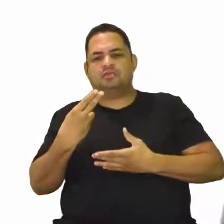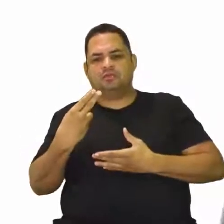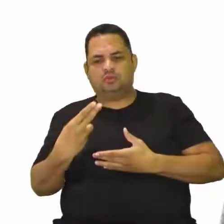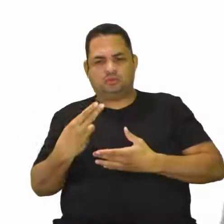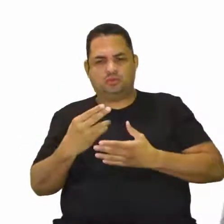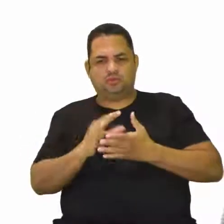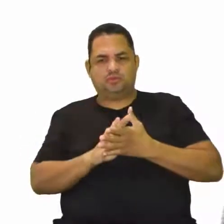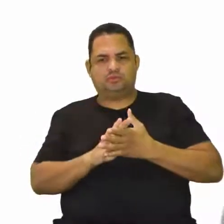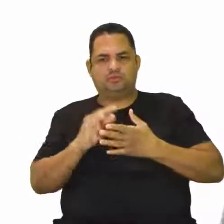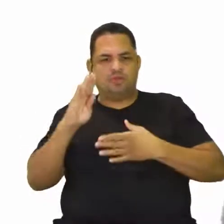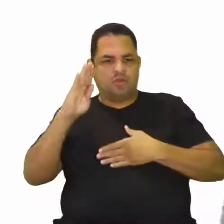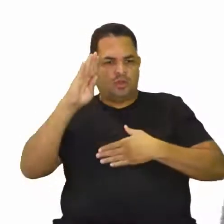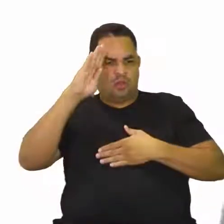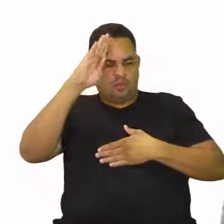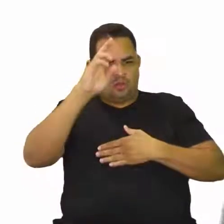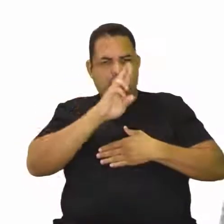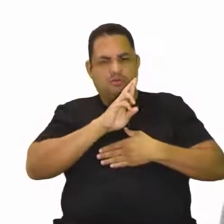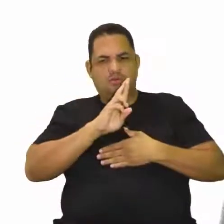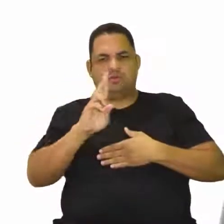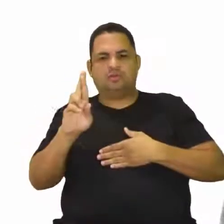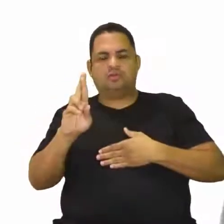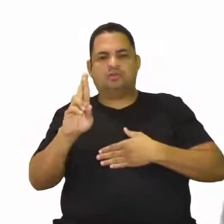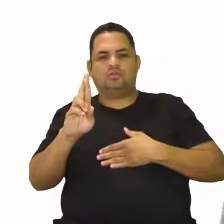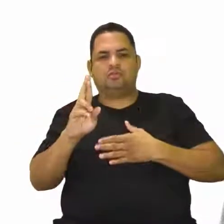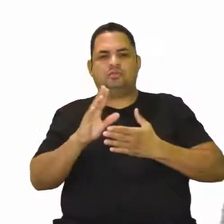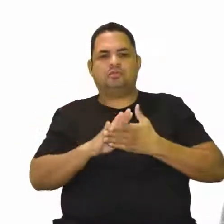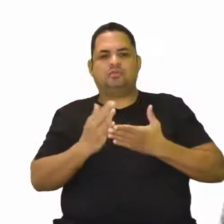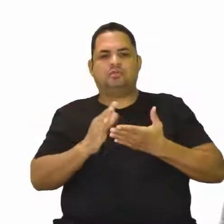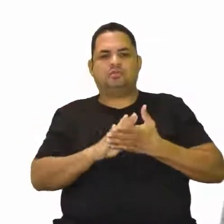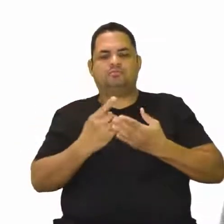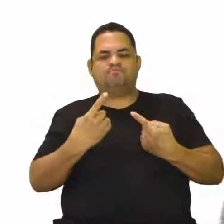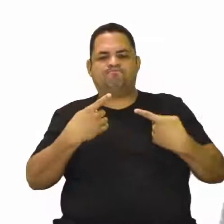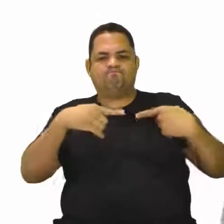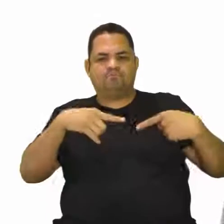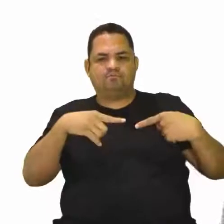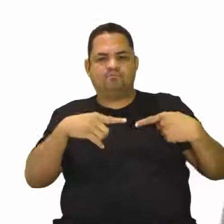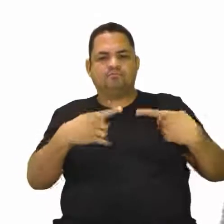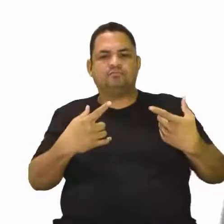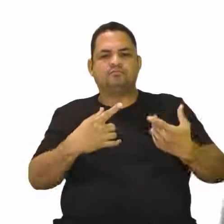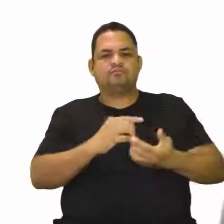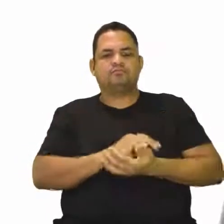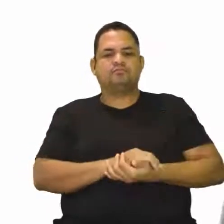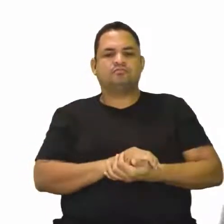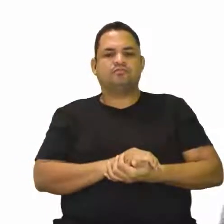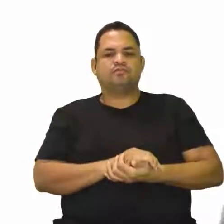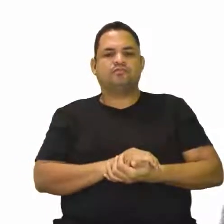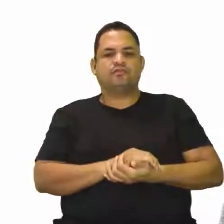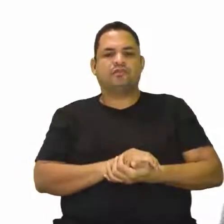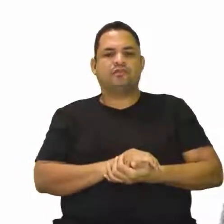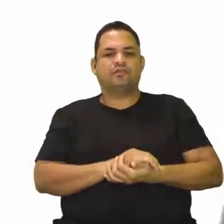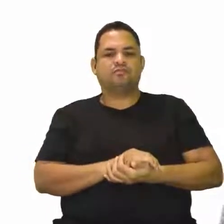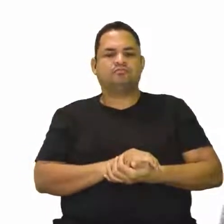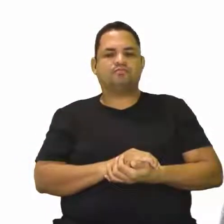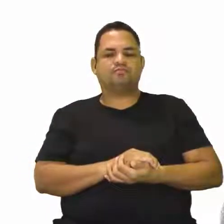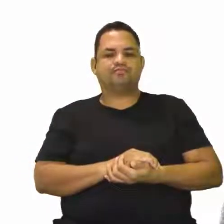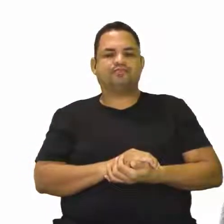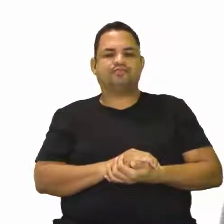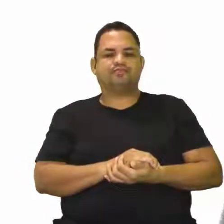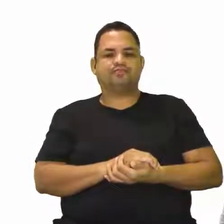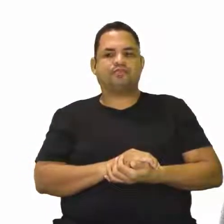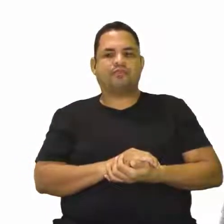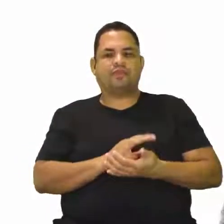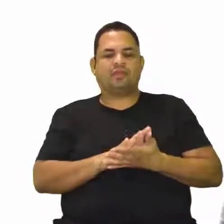o exército soviético iniciou a contra-ofensiva Eita agora o bicho pega